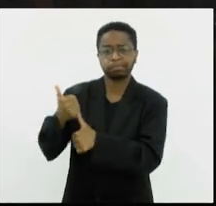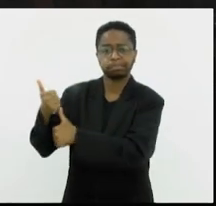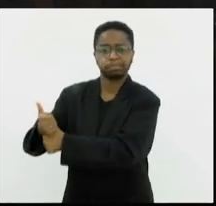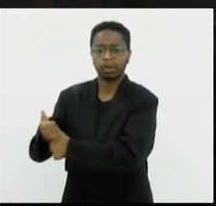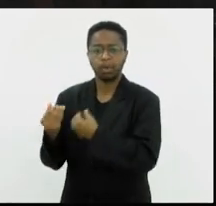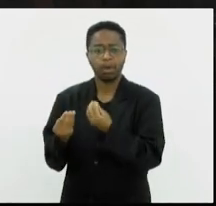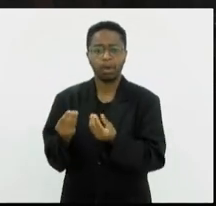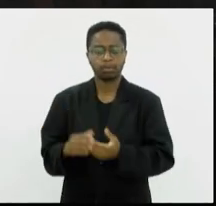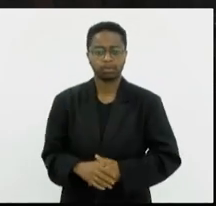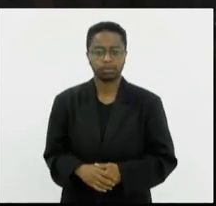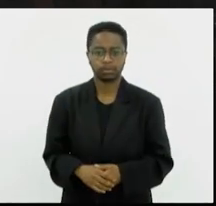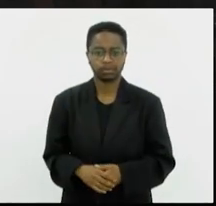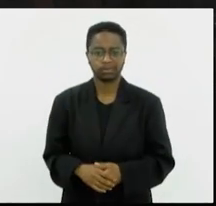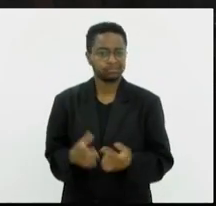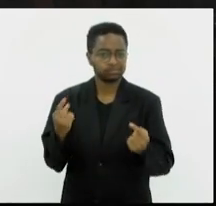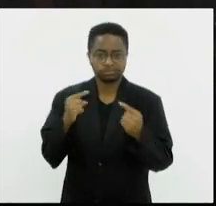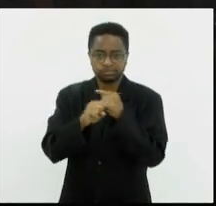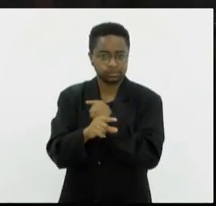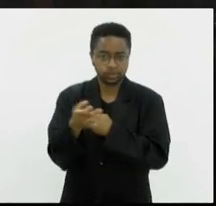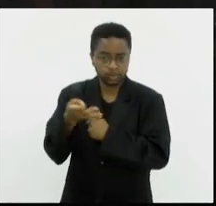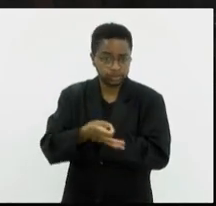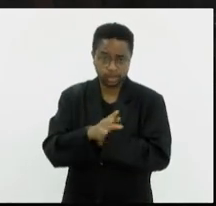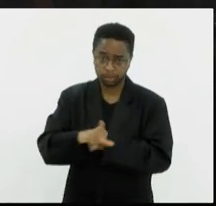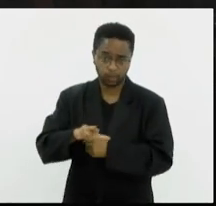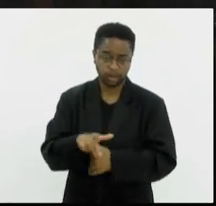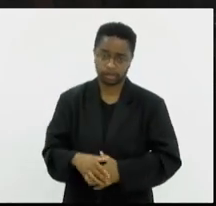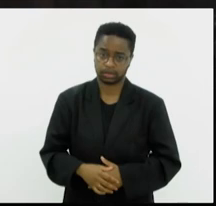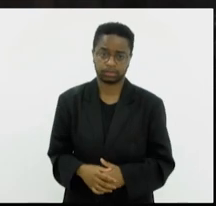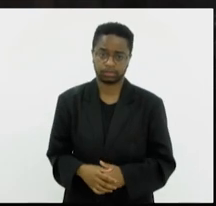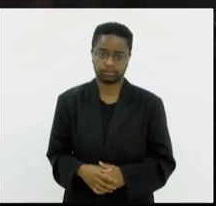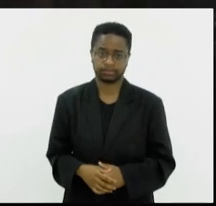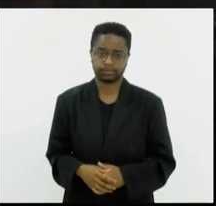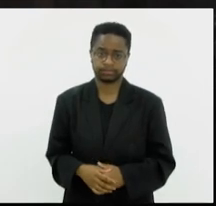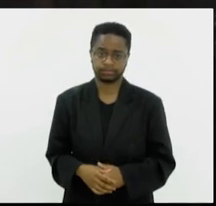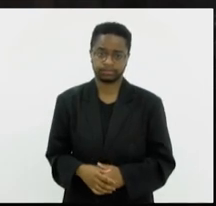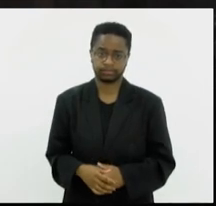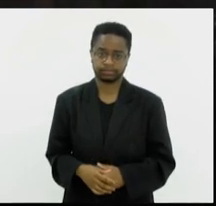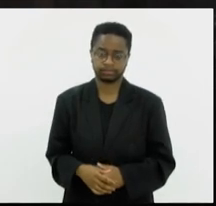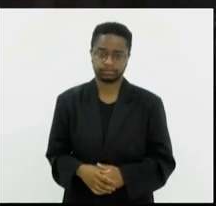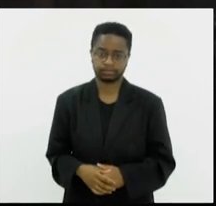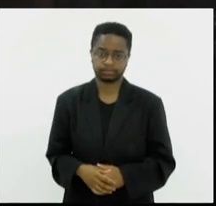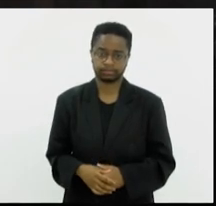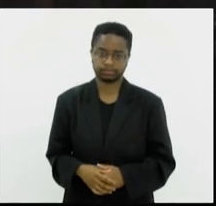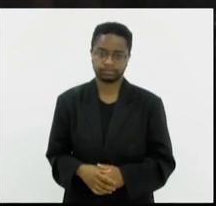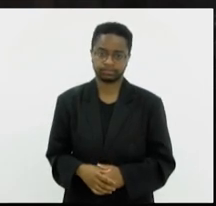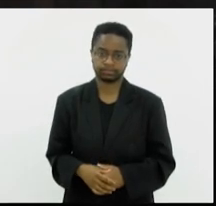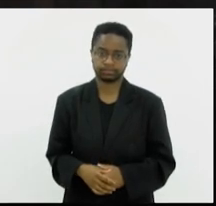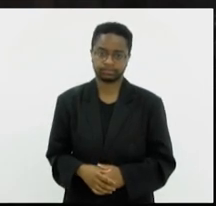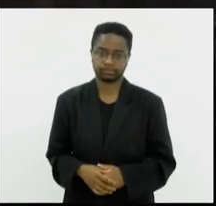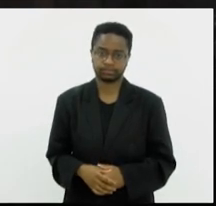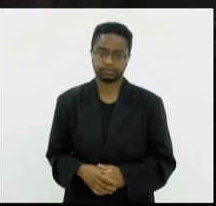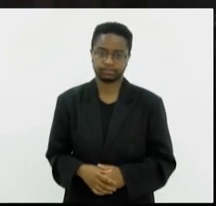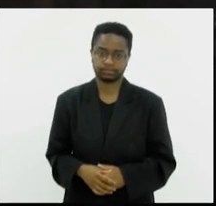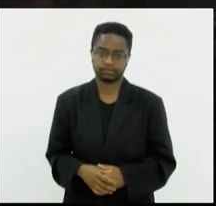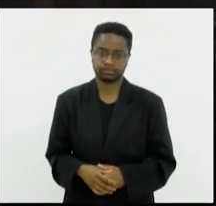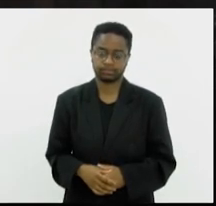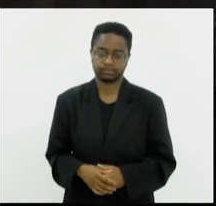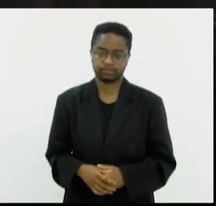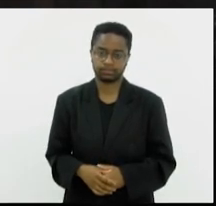coisa não tá certo nisso tudo né mas vamos mais